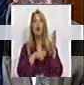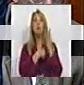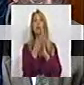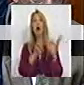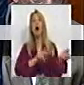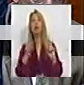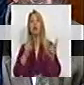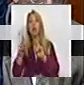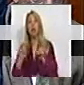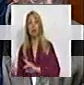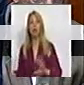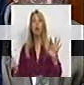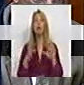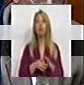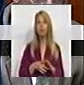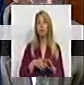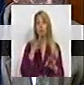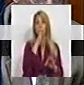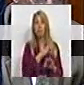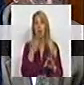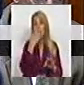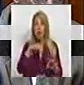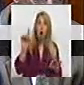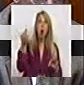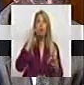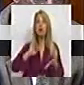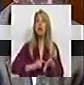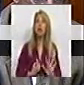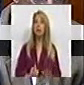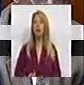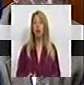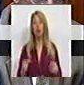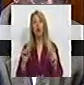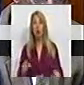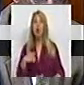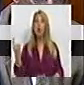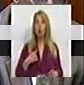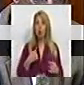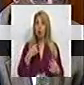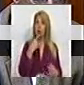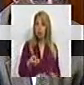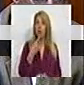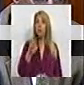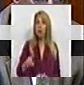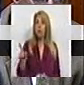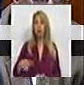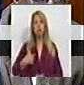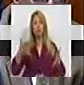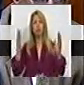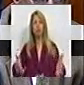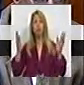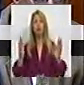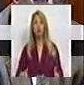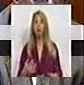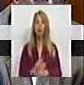alternativas para serem utilizadas caso sejam necessárias. E aquilo que temos dito é que elas não serão necessárias